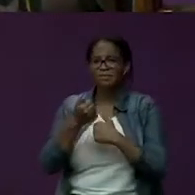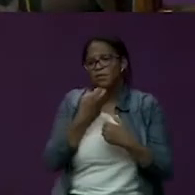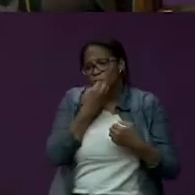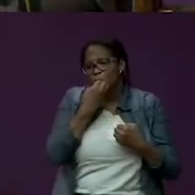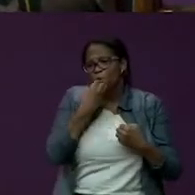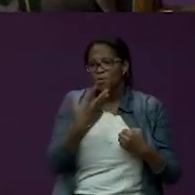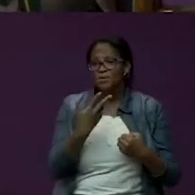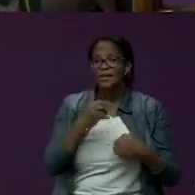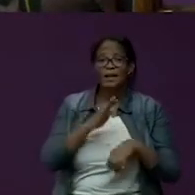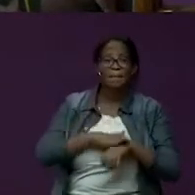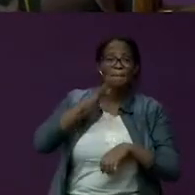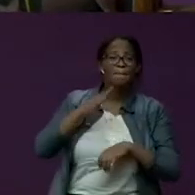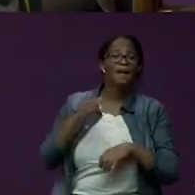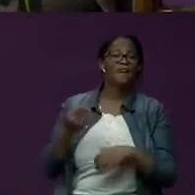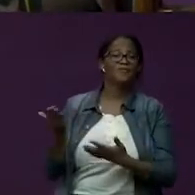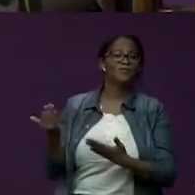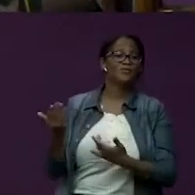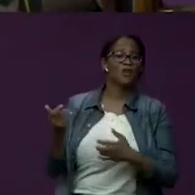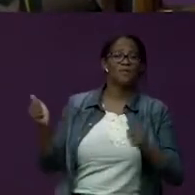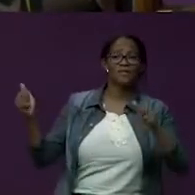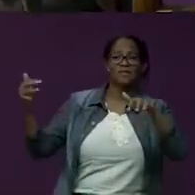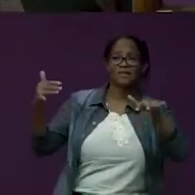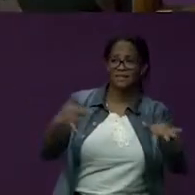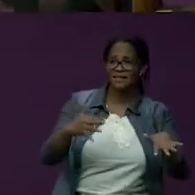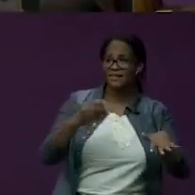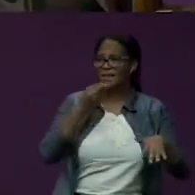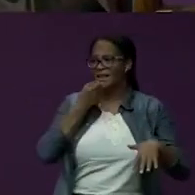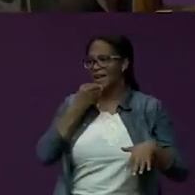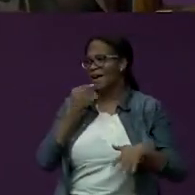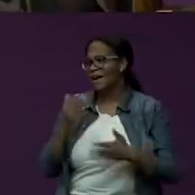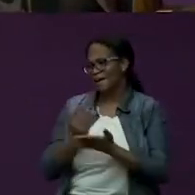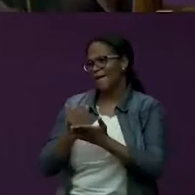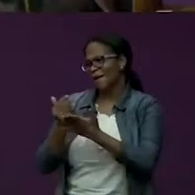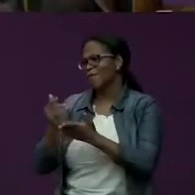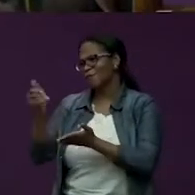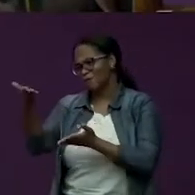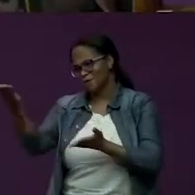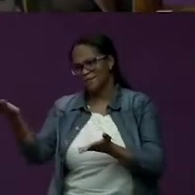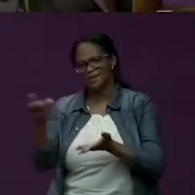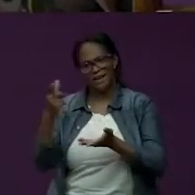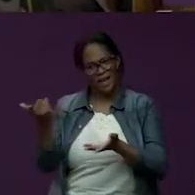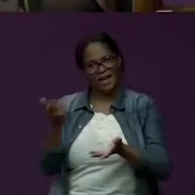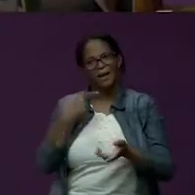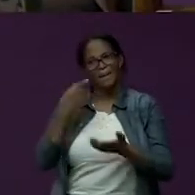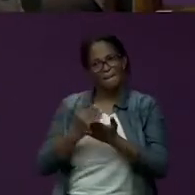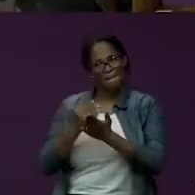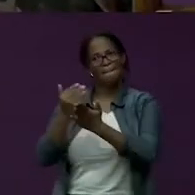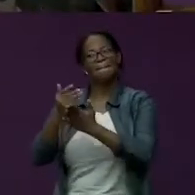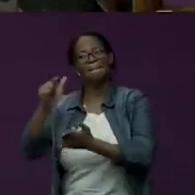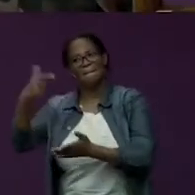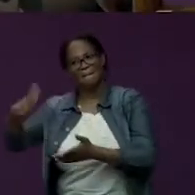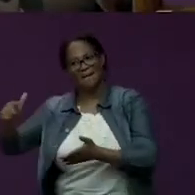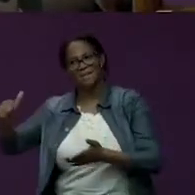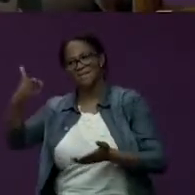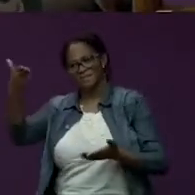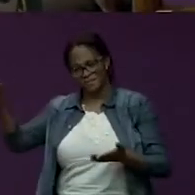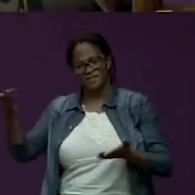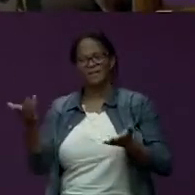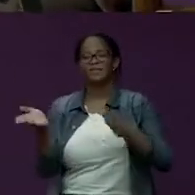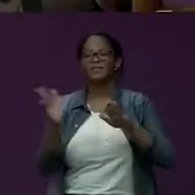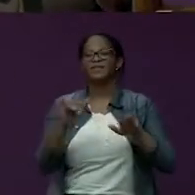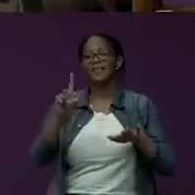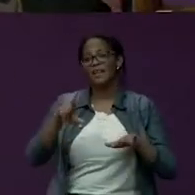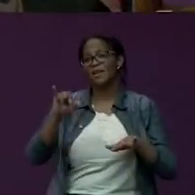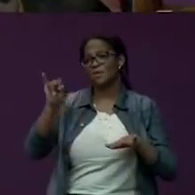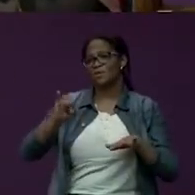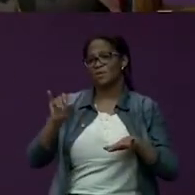pouco mais de jovens, né? Agora ficou essa fala de jovens, além de vocês, tá? Não substituindo vocês, além de vocês, que é importante. Eu